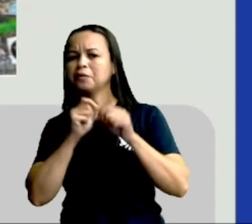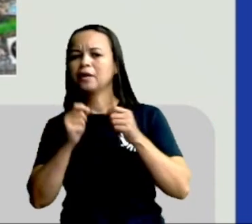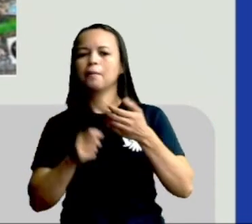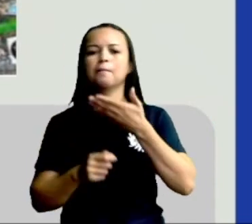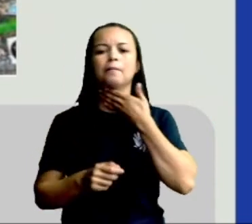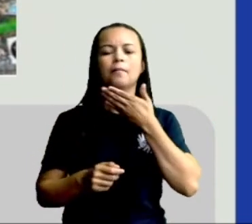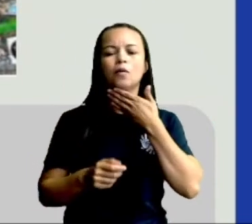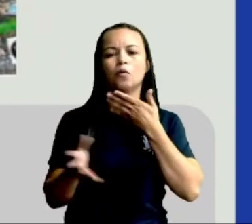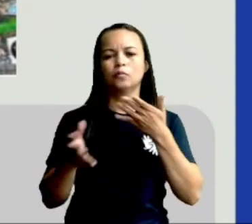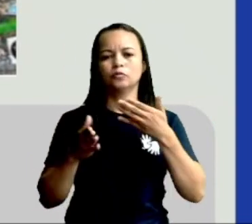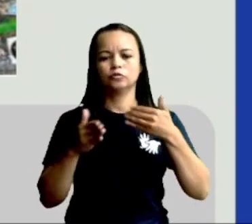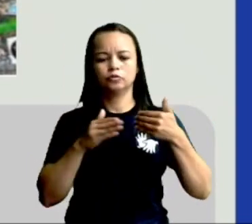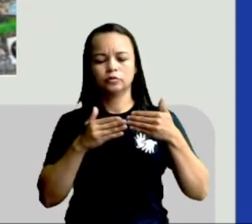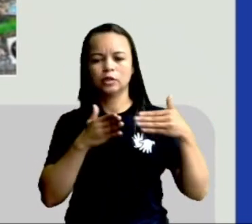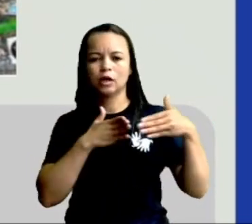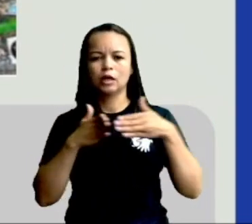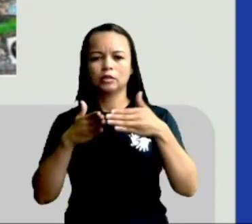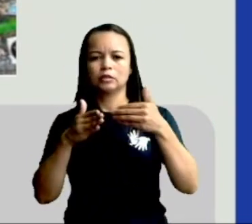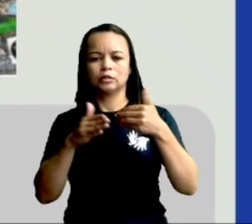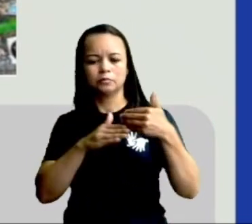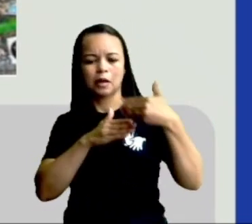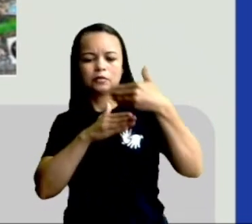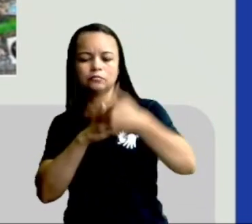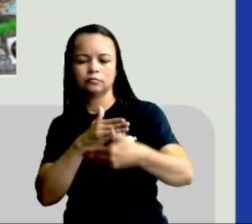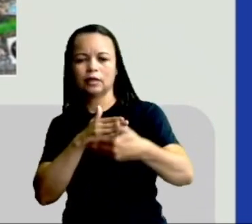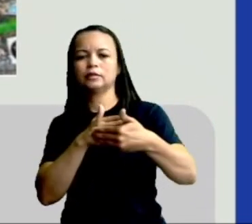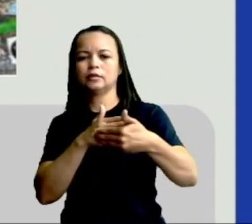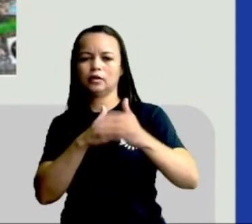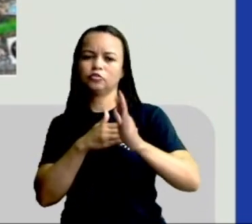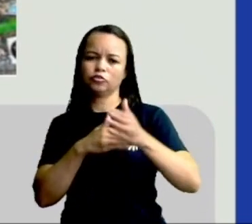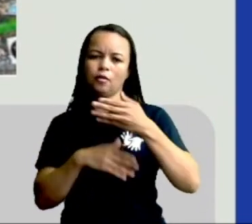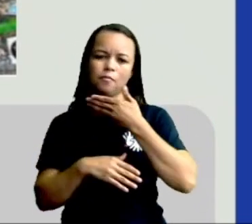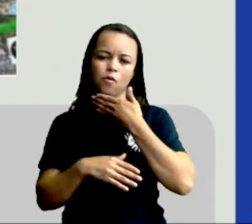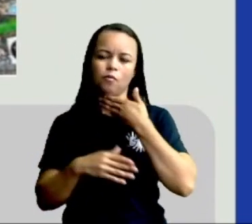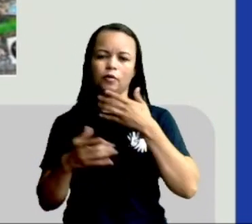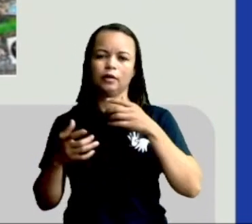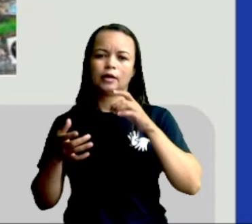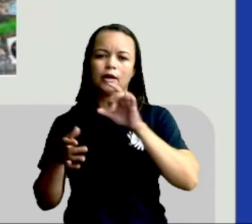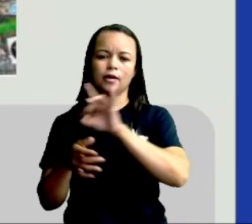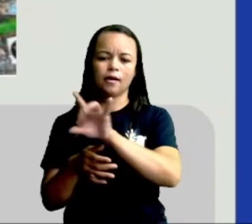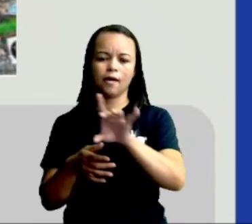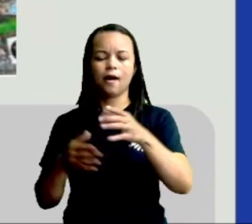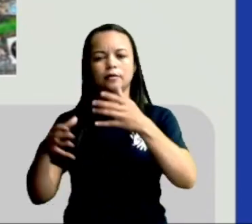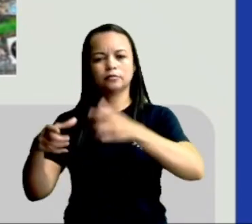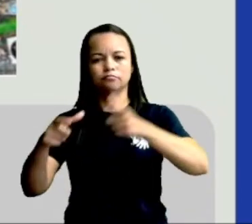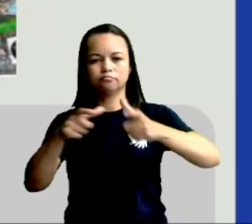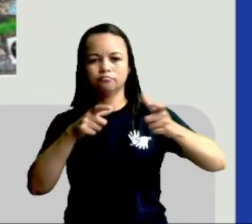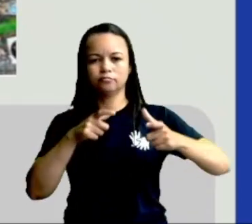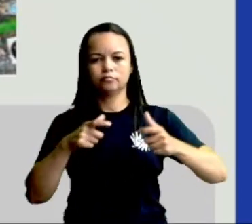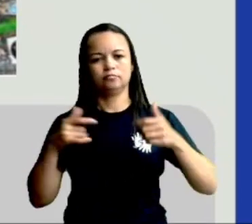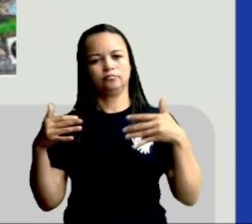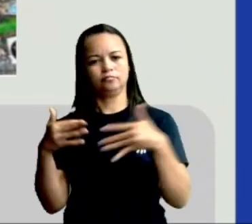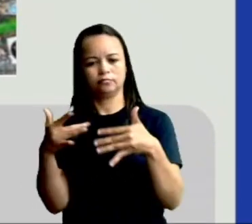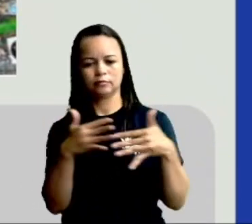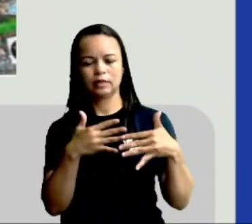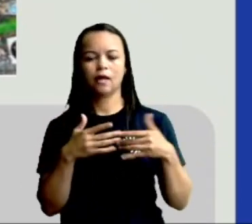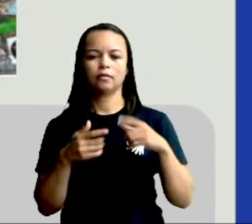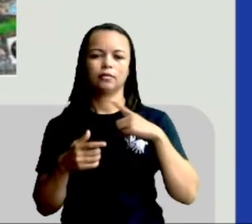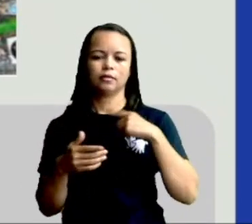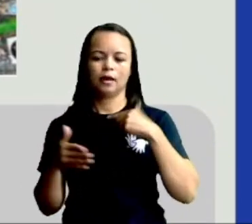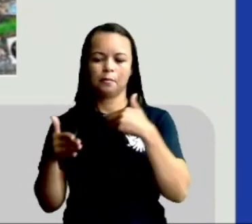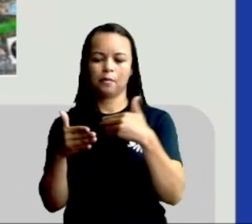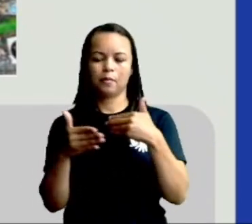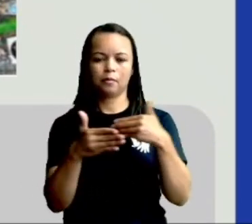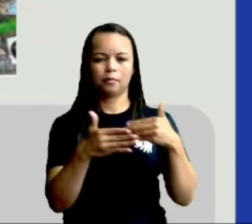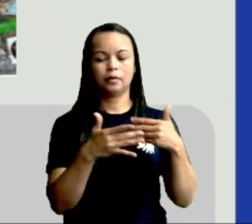Vitória passou da linha já é Pombas então cada cidade cada lugar ele tem o seu território